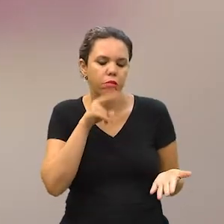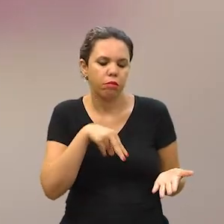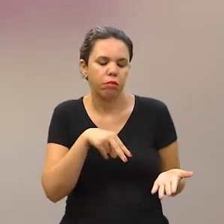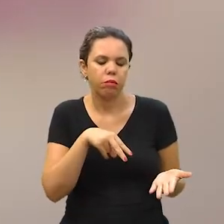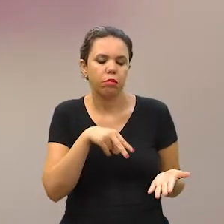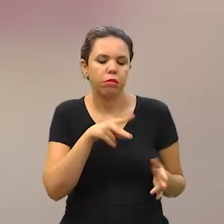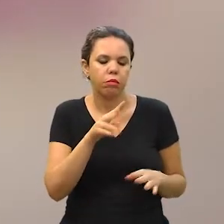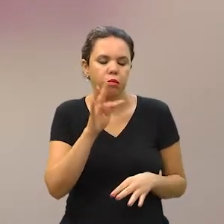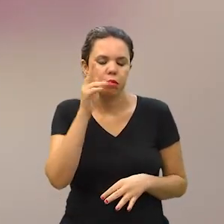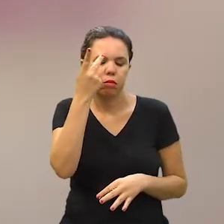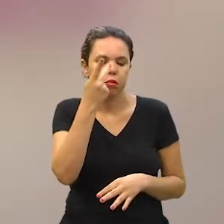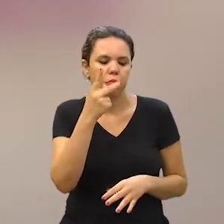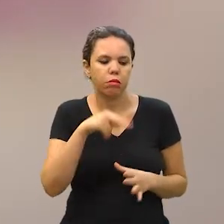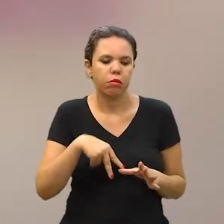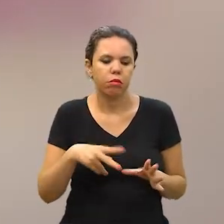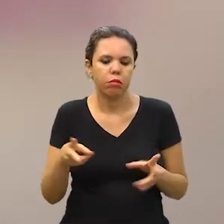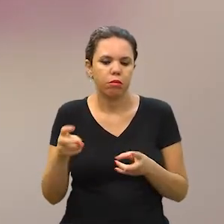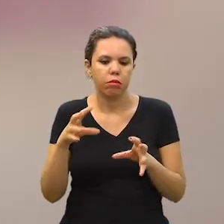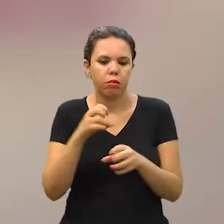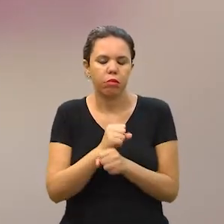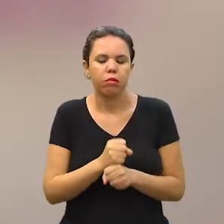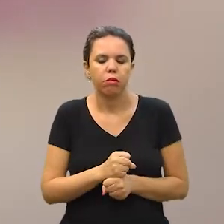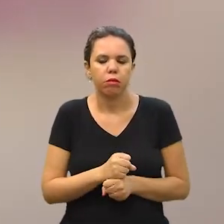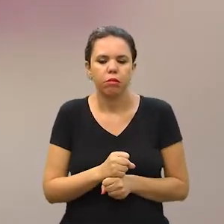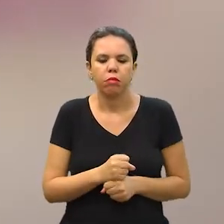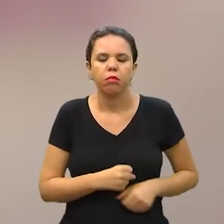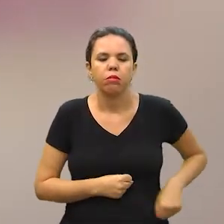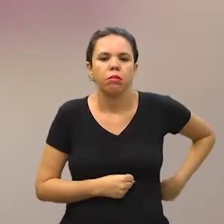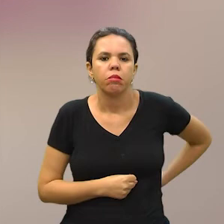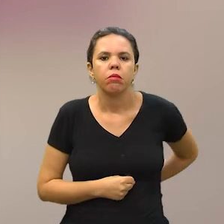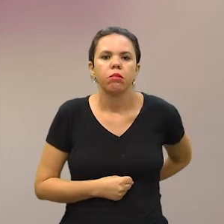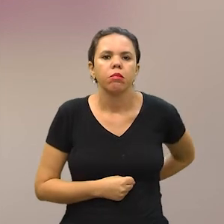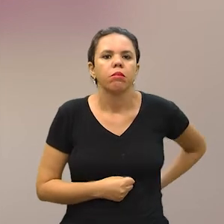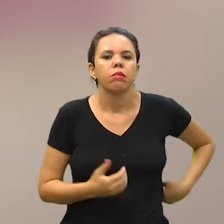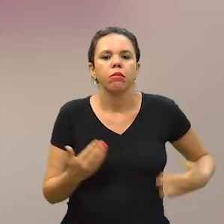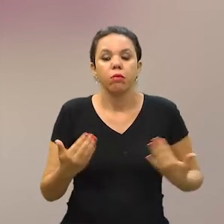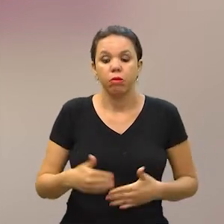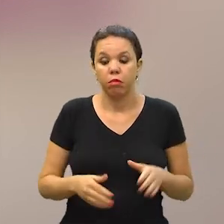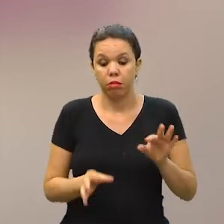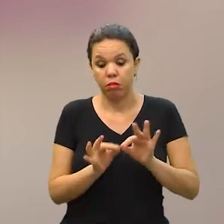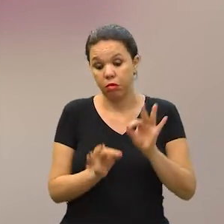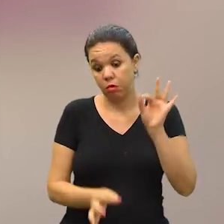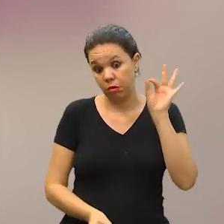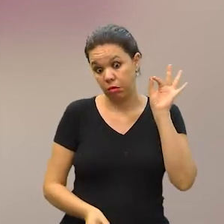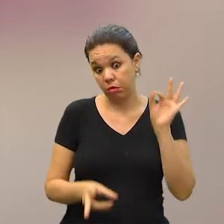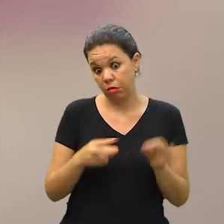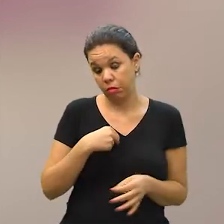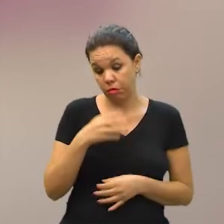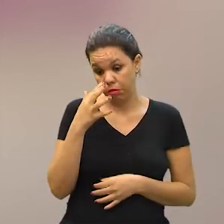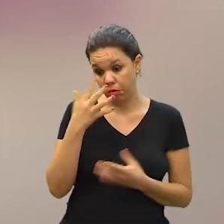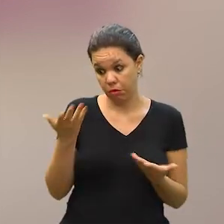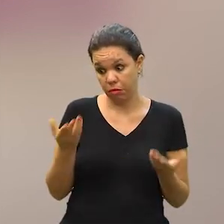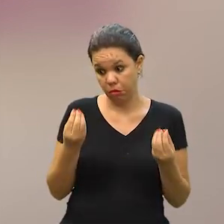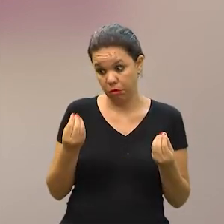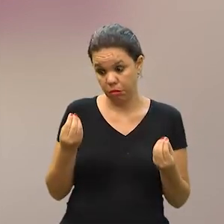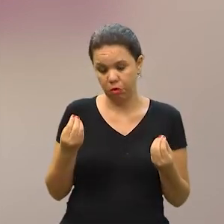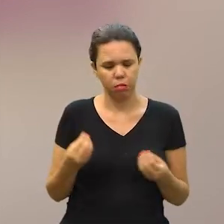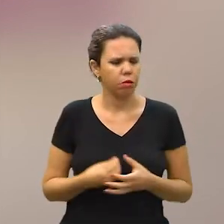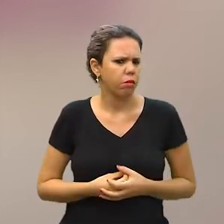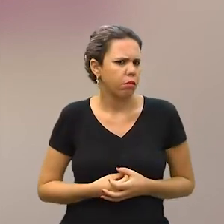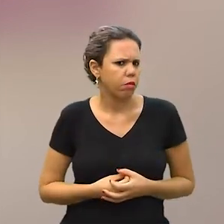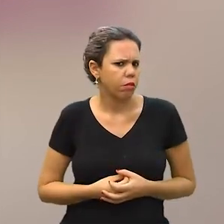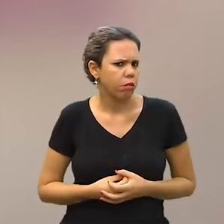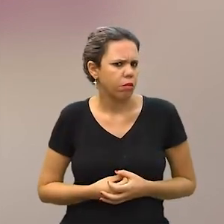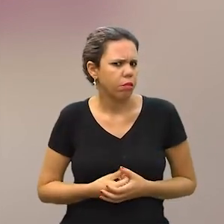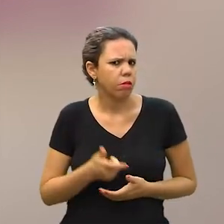ver, muitas vezes, o TDAH ver o todo, né? Então, por exemplo, ele pega aquela prova enorme e fala, nossa, que prova enorme que eu vou ter que fazer. Não,